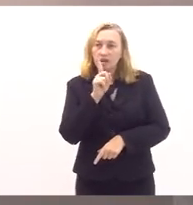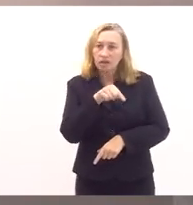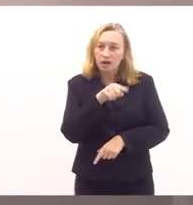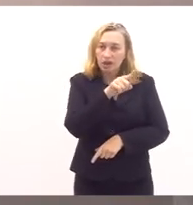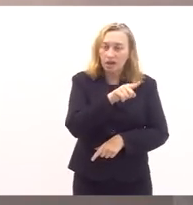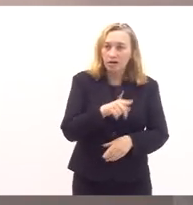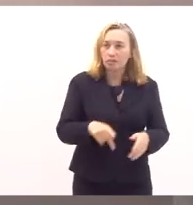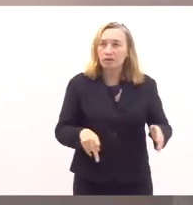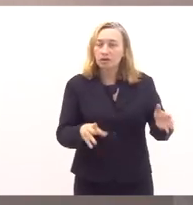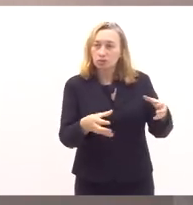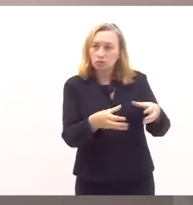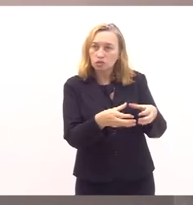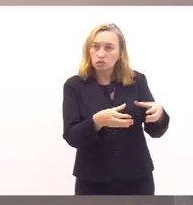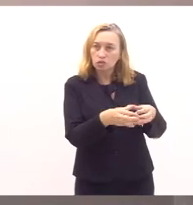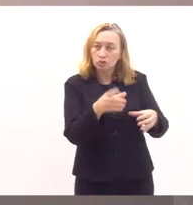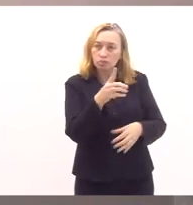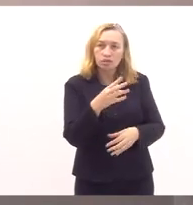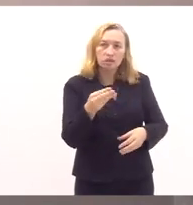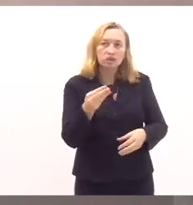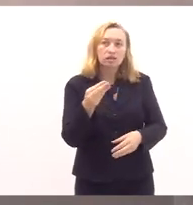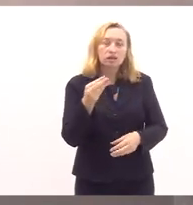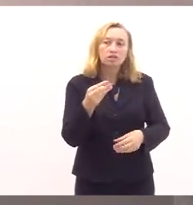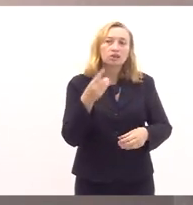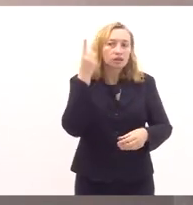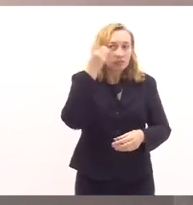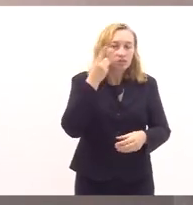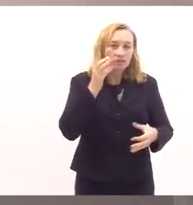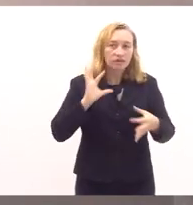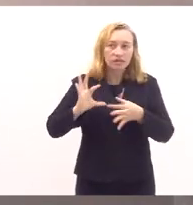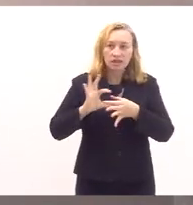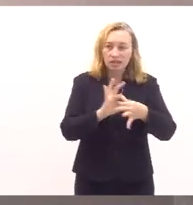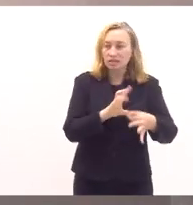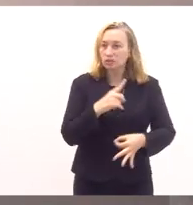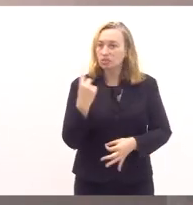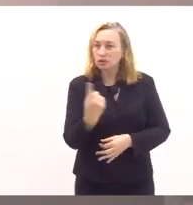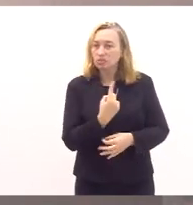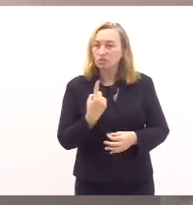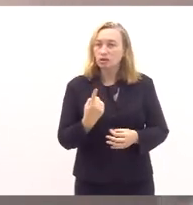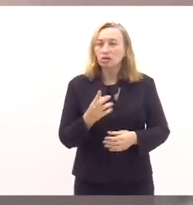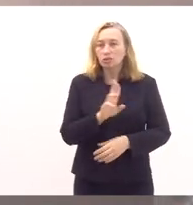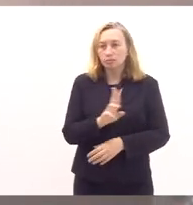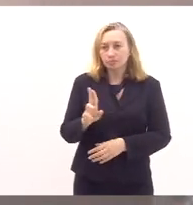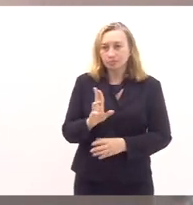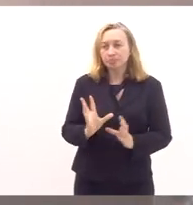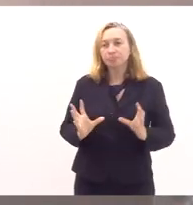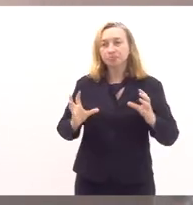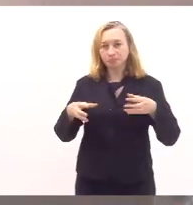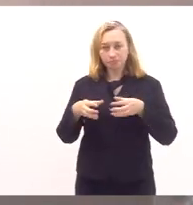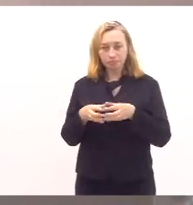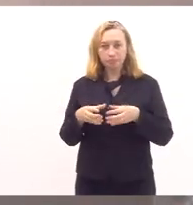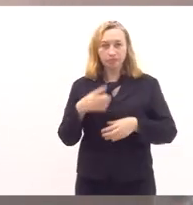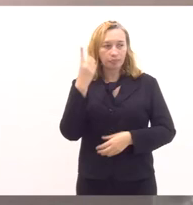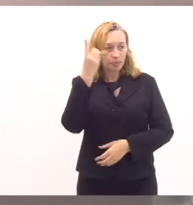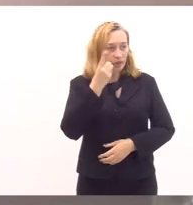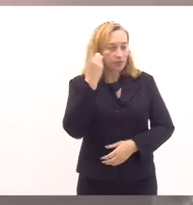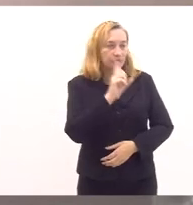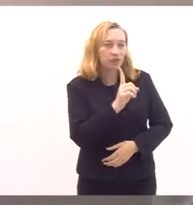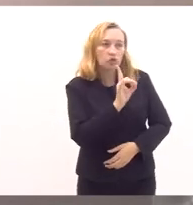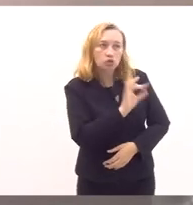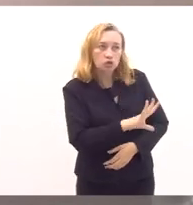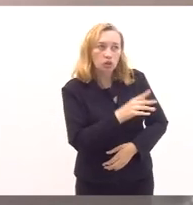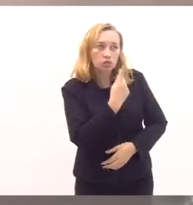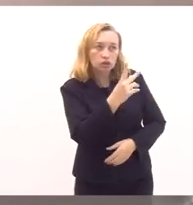da deputada e que faz essa ligação com a gente. Então, eu quero agradecer, em nome da nossa bancada, deputada, não só a